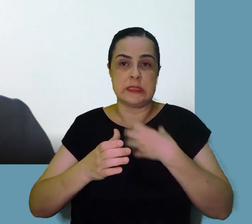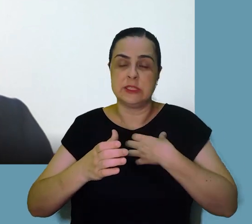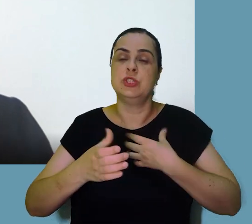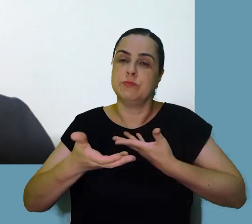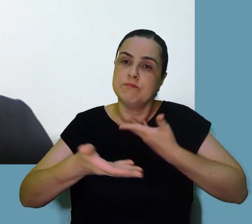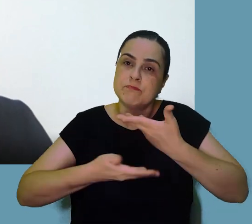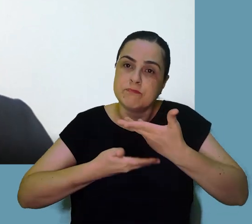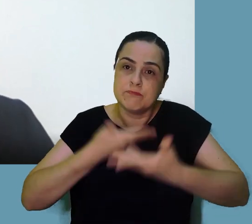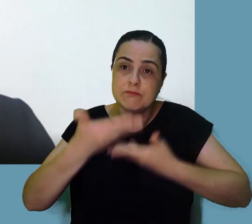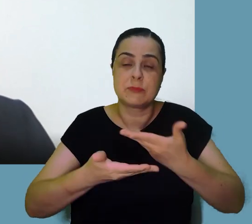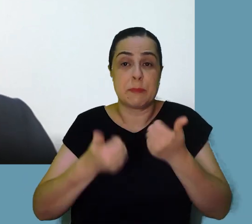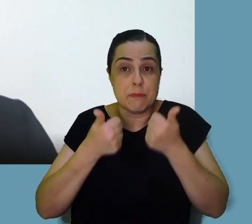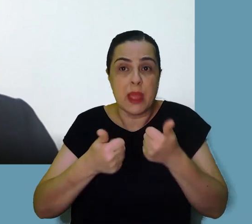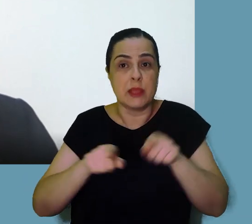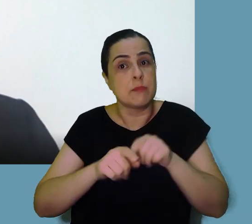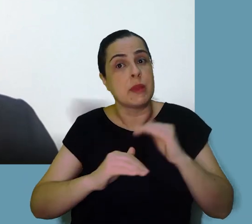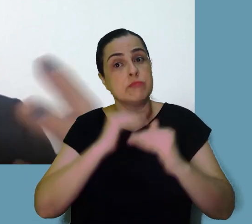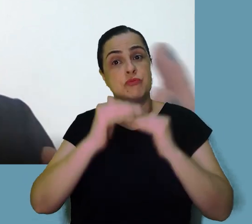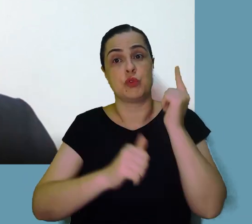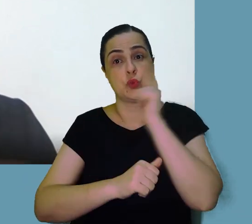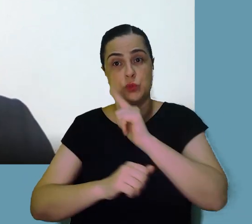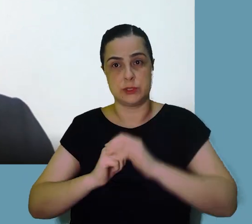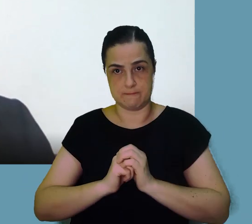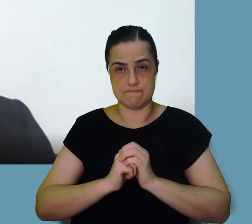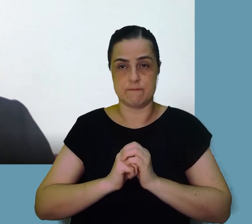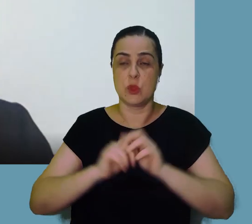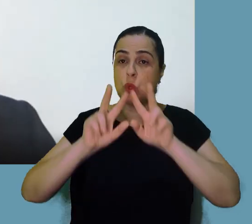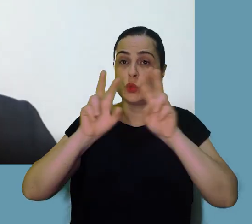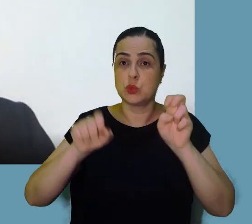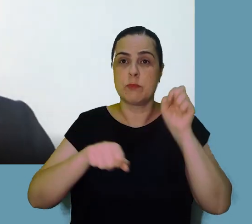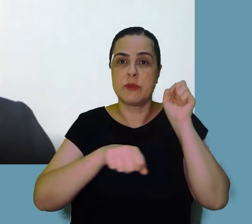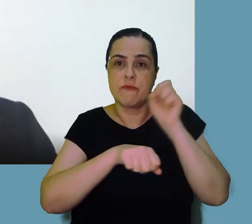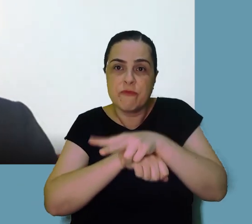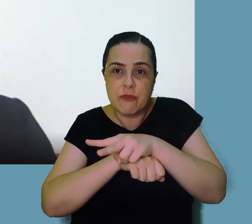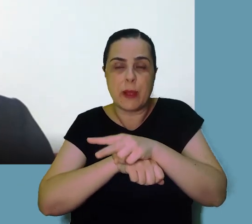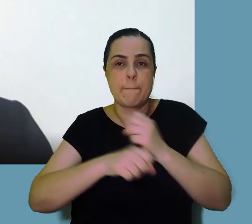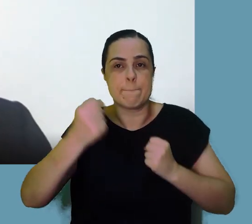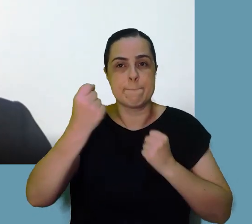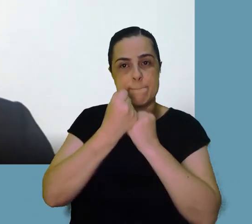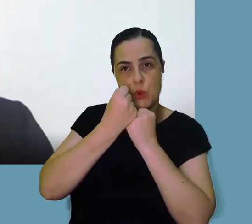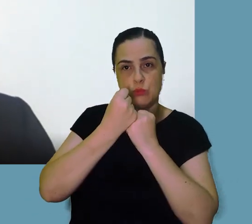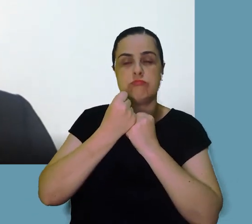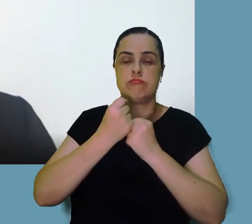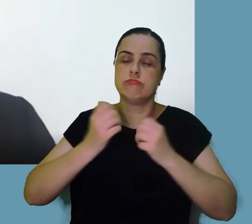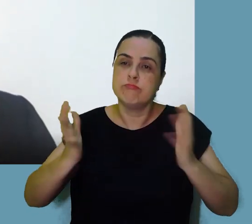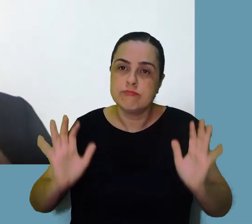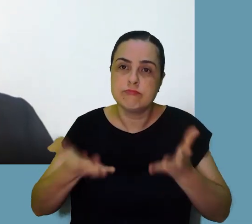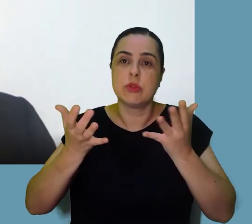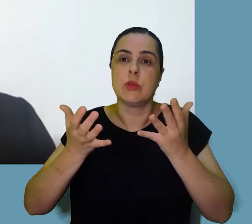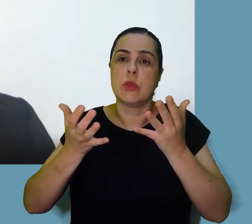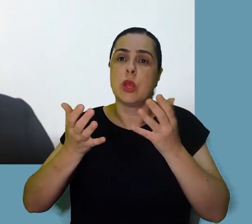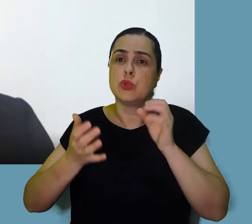processo. E aí você falou de vagas afirmativas, né, e de ações afirmativas, acho que não só vagas. Que